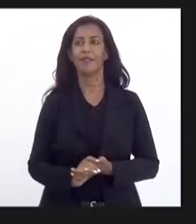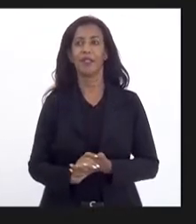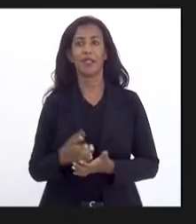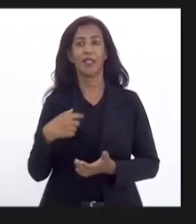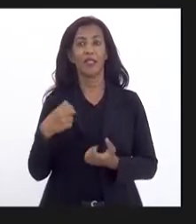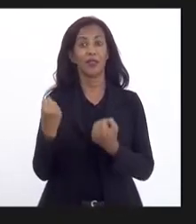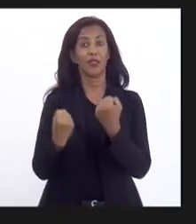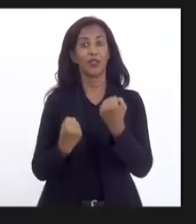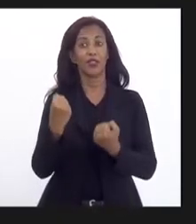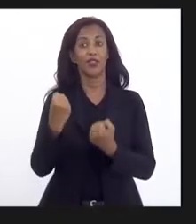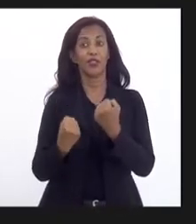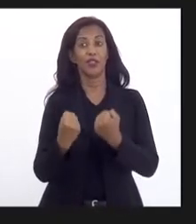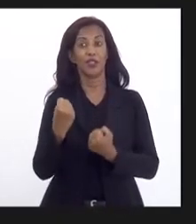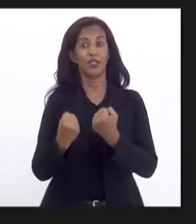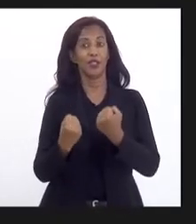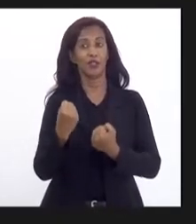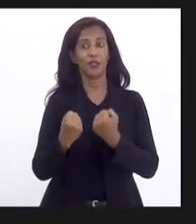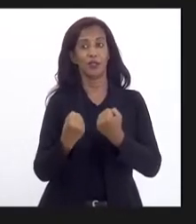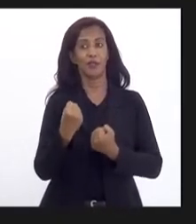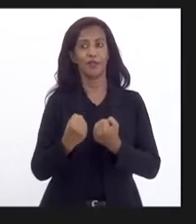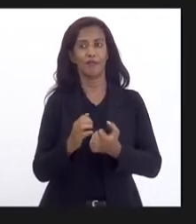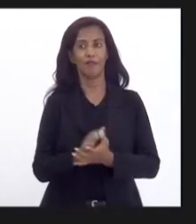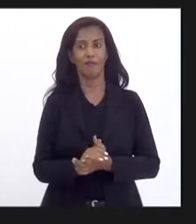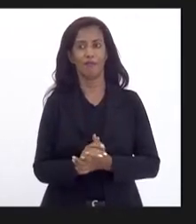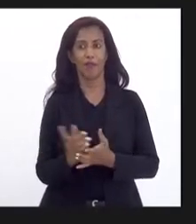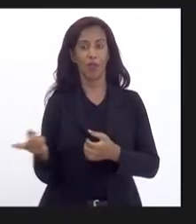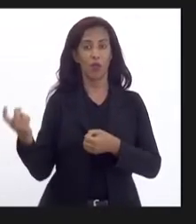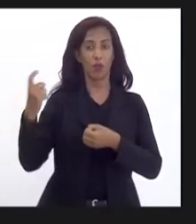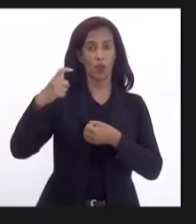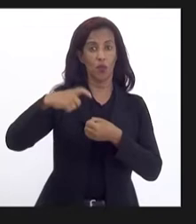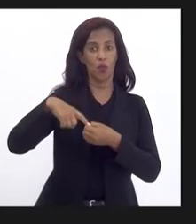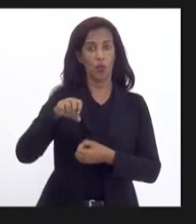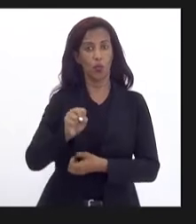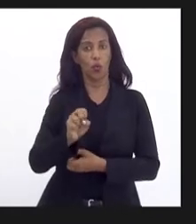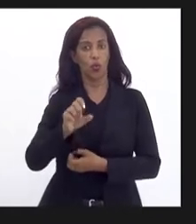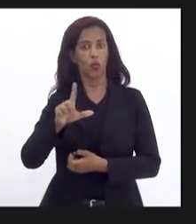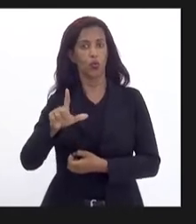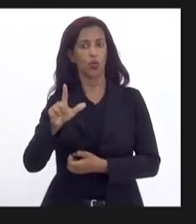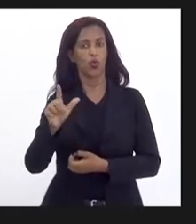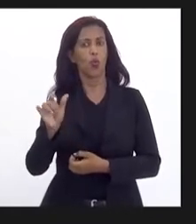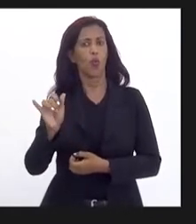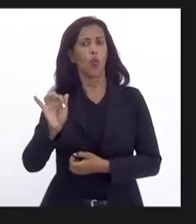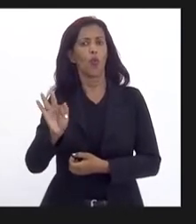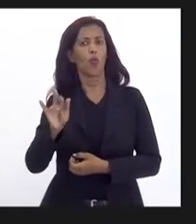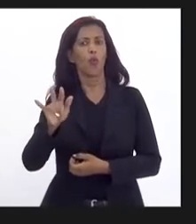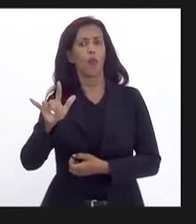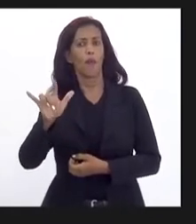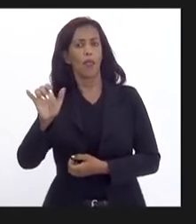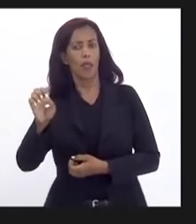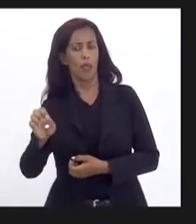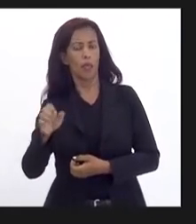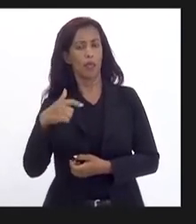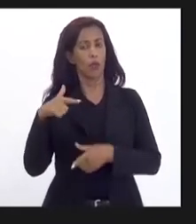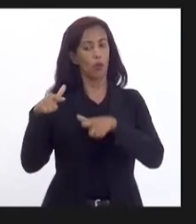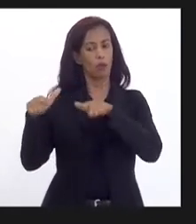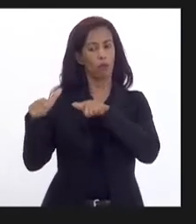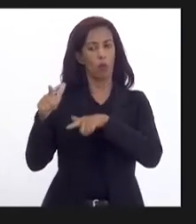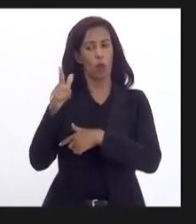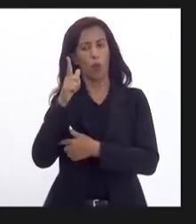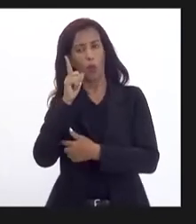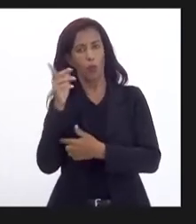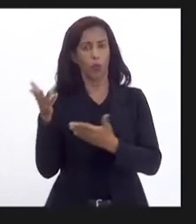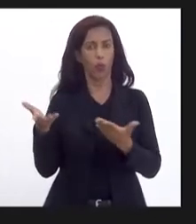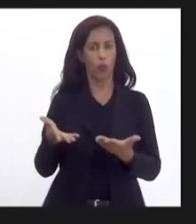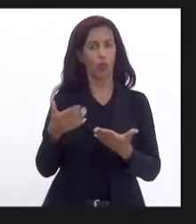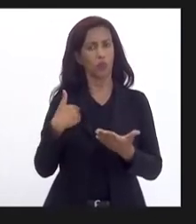trânsito, voltando do Sul Fluminense, onde fiz agendas ontem à noite e hoje de manhã, mas participando